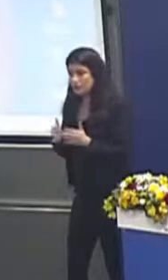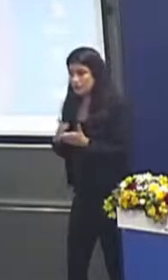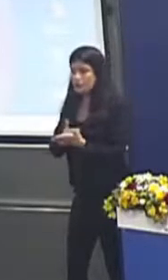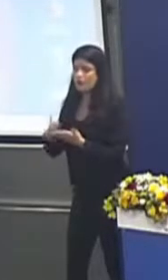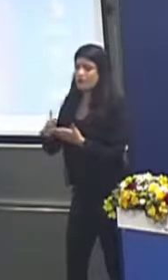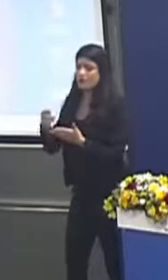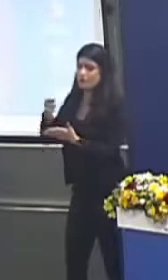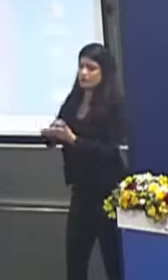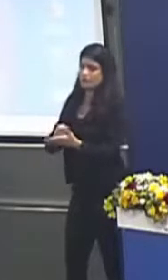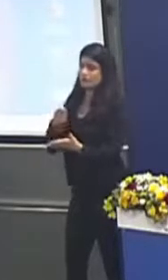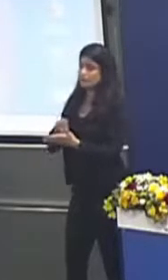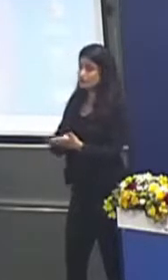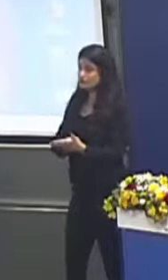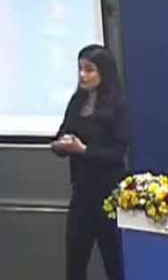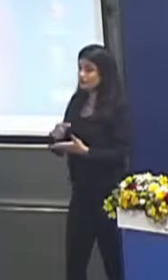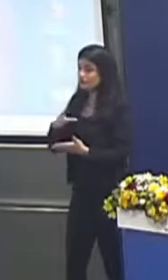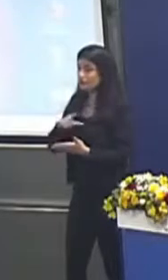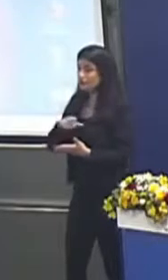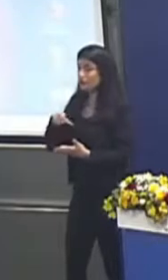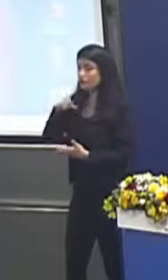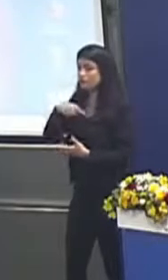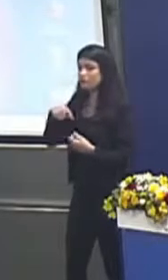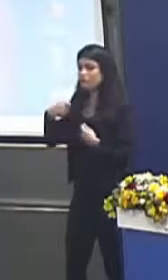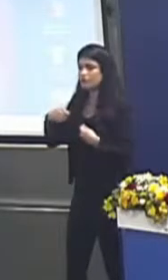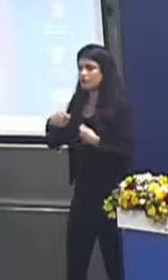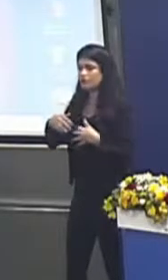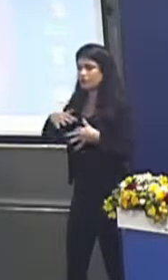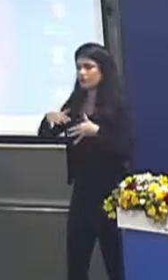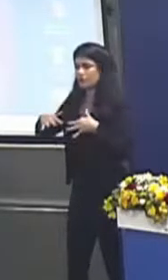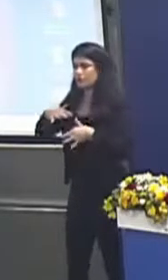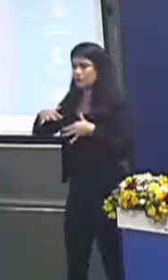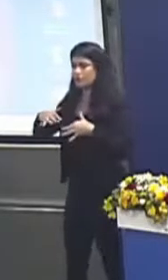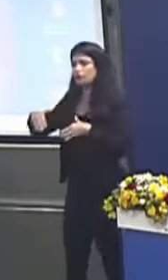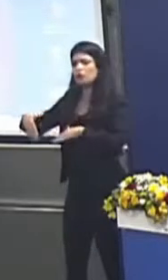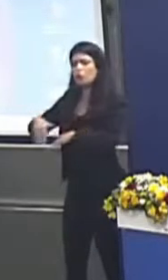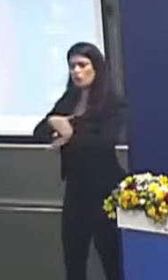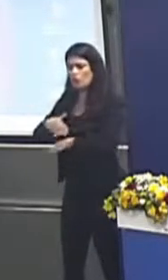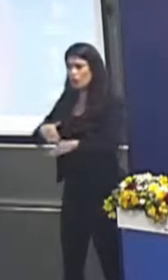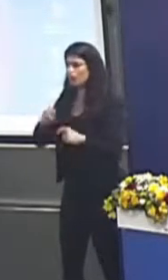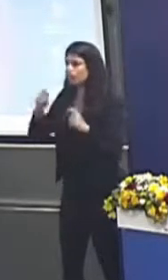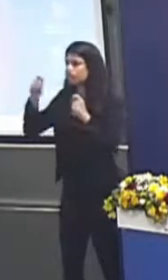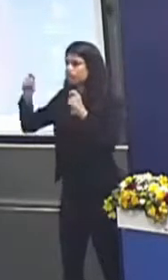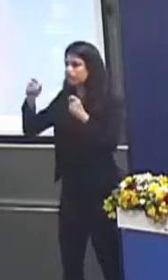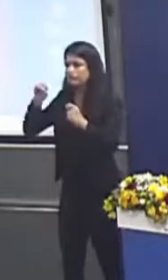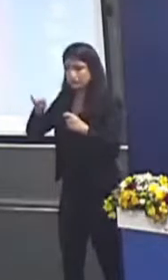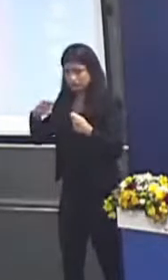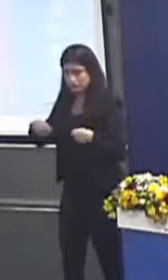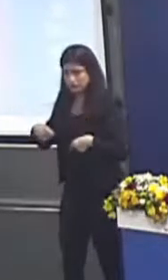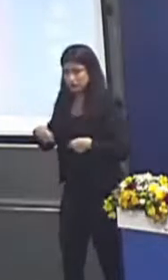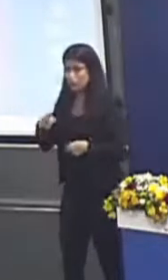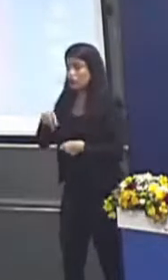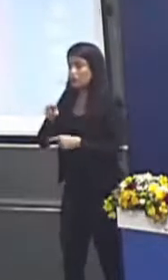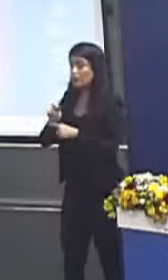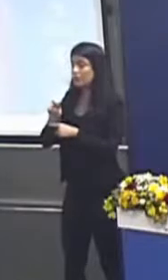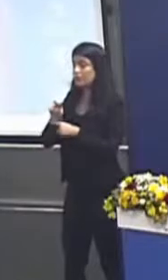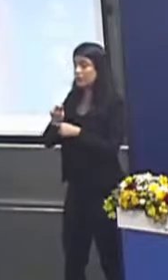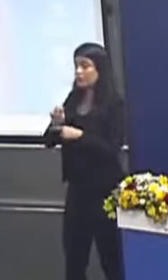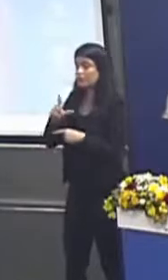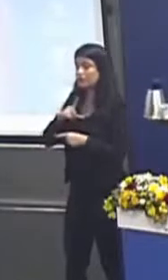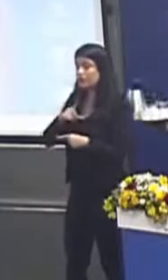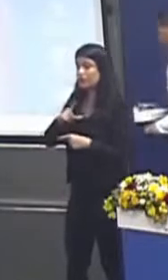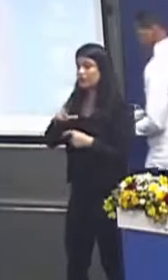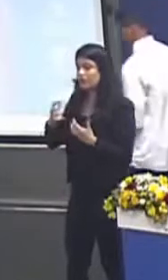luta. Esperança que tem que nos mobilizar para ir para as ruas, se for necessário. Esperança que tem que nos mobilizar